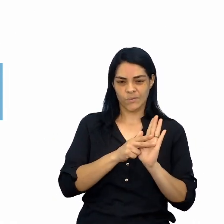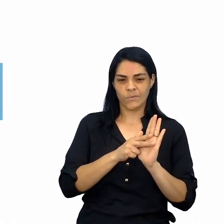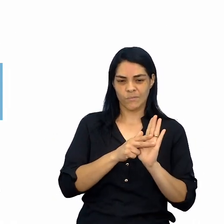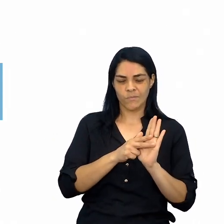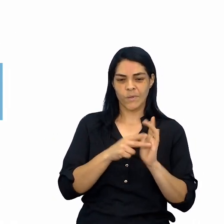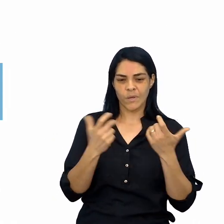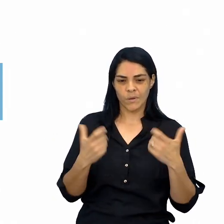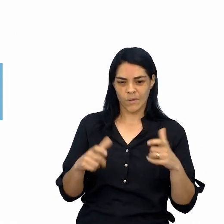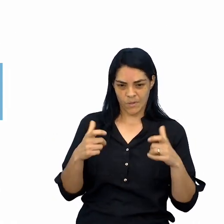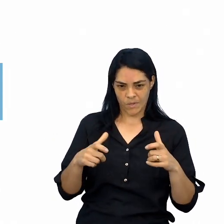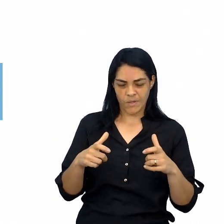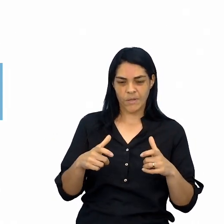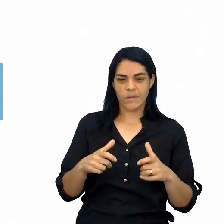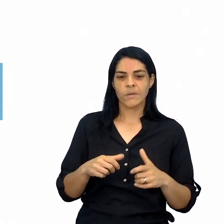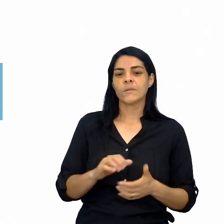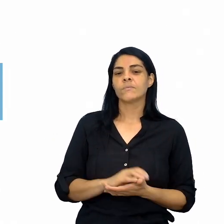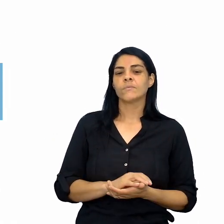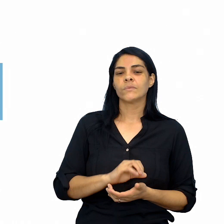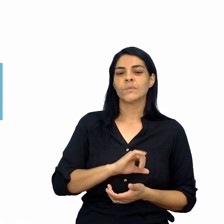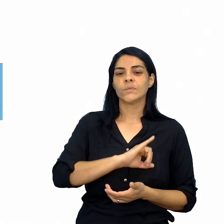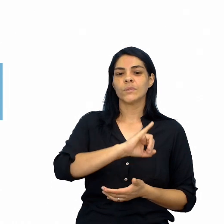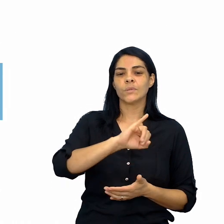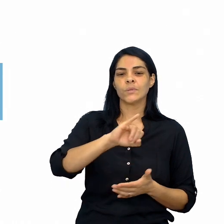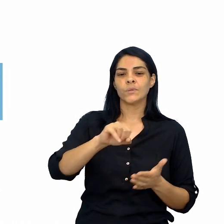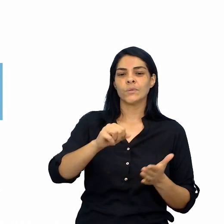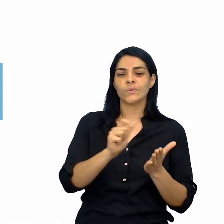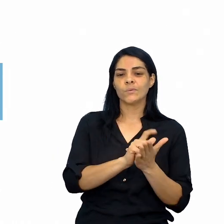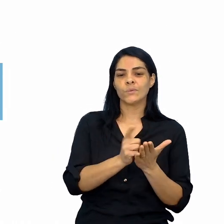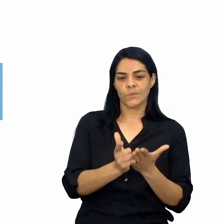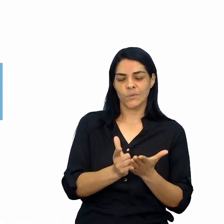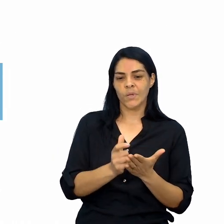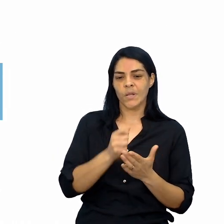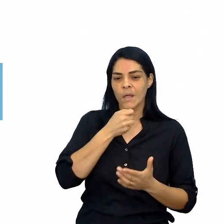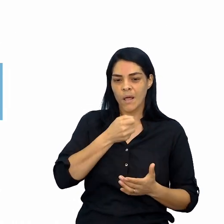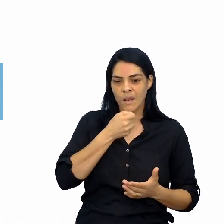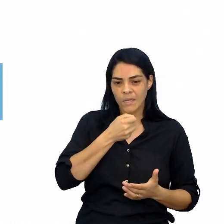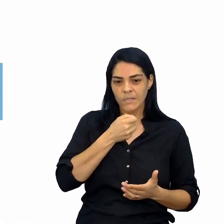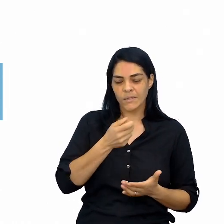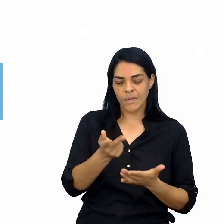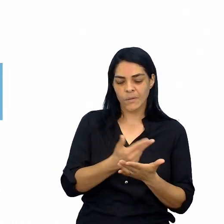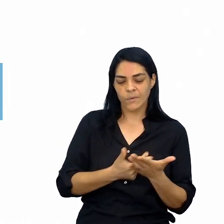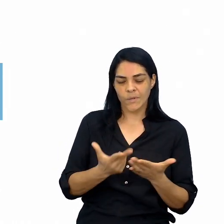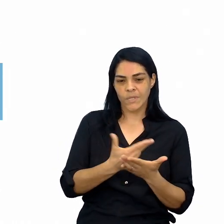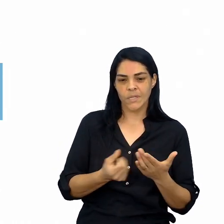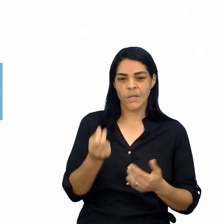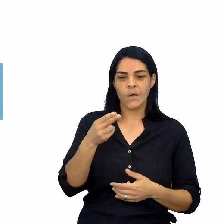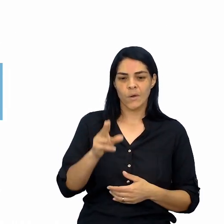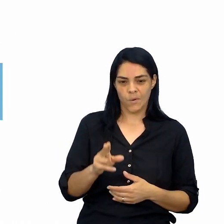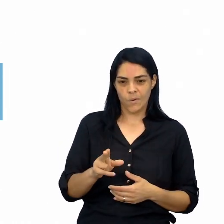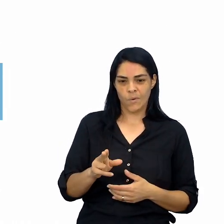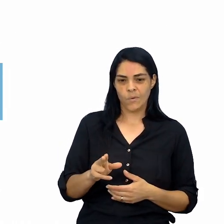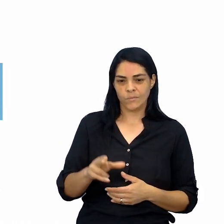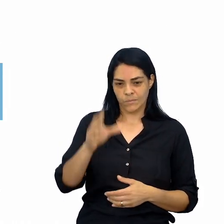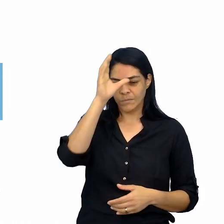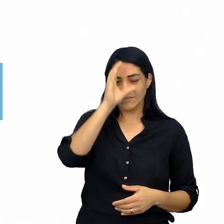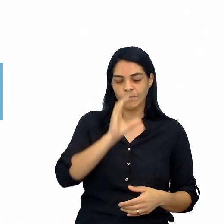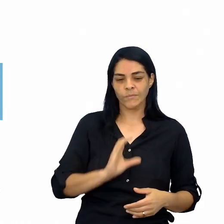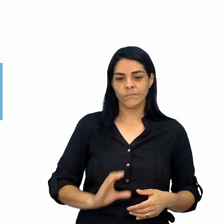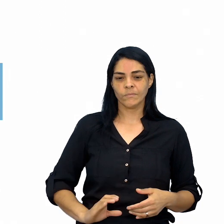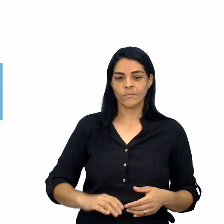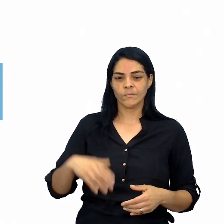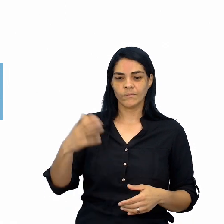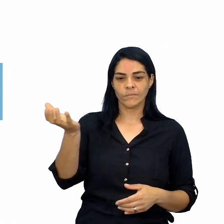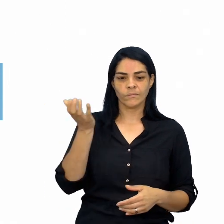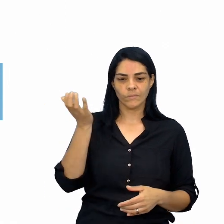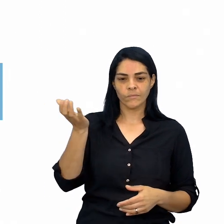social de um jornalista, de um resenhista, ou mesmo de um cidadão que quer,